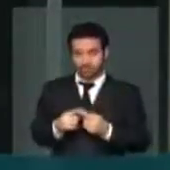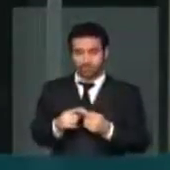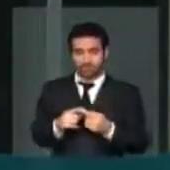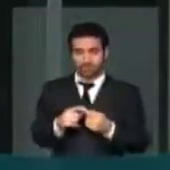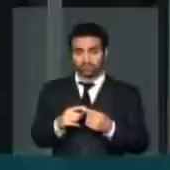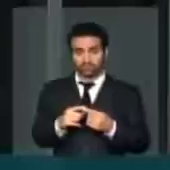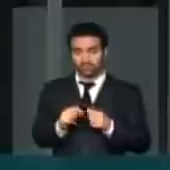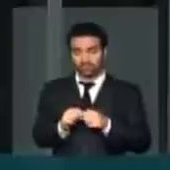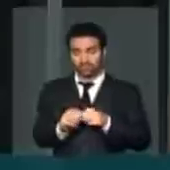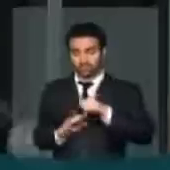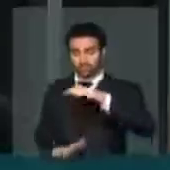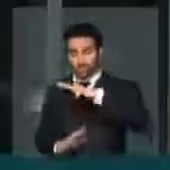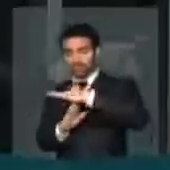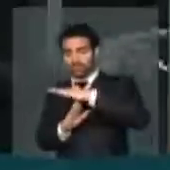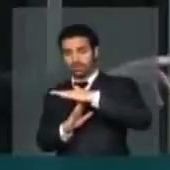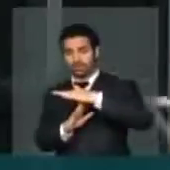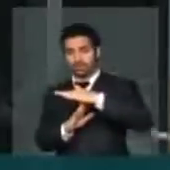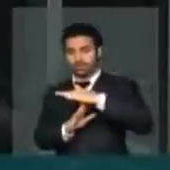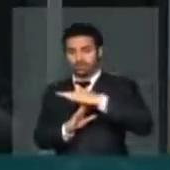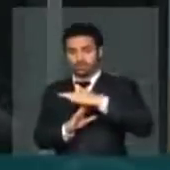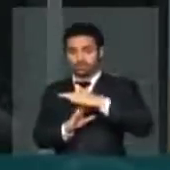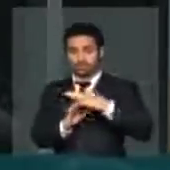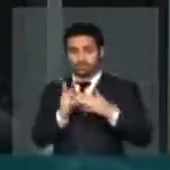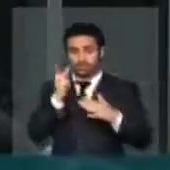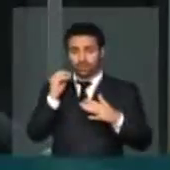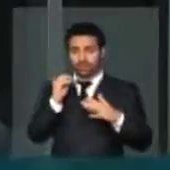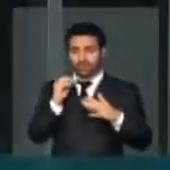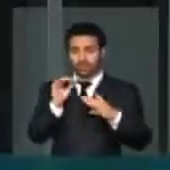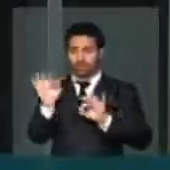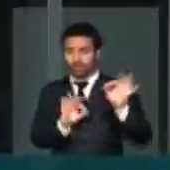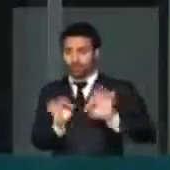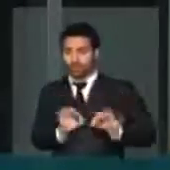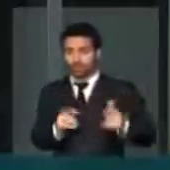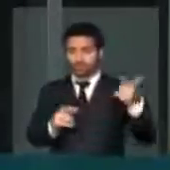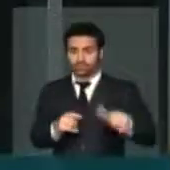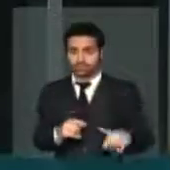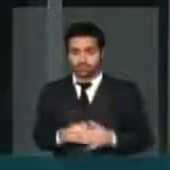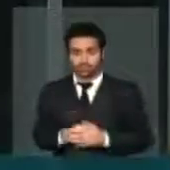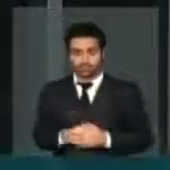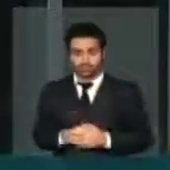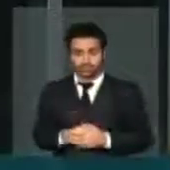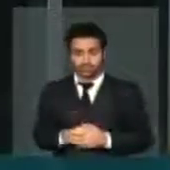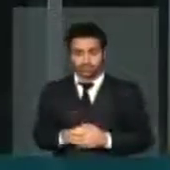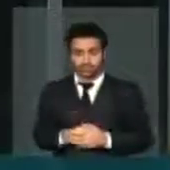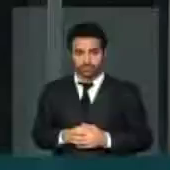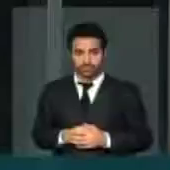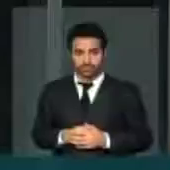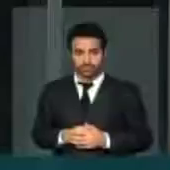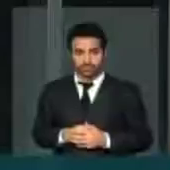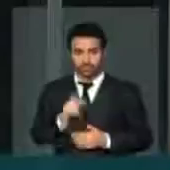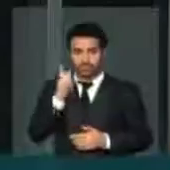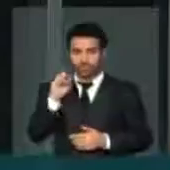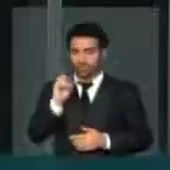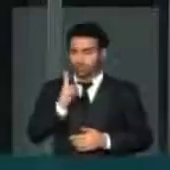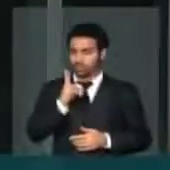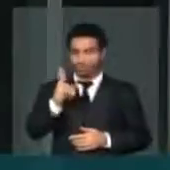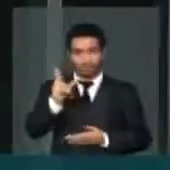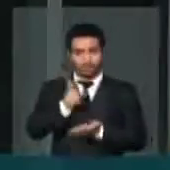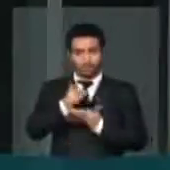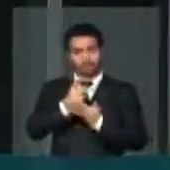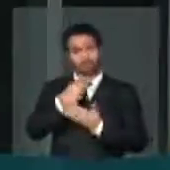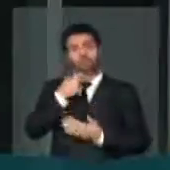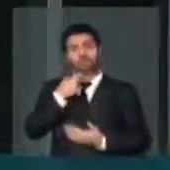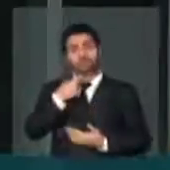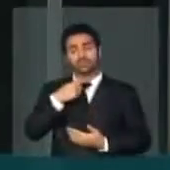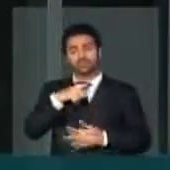pausa para que as forças possam se reestruturar, para que essa vontade possa prevalecer.